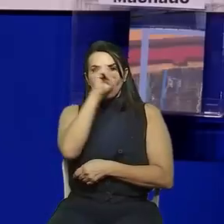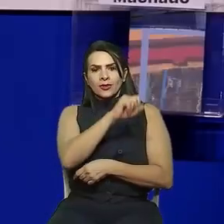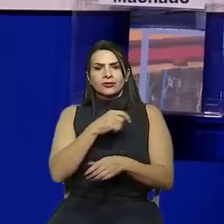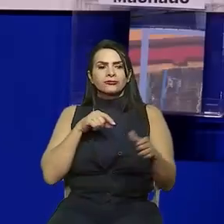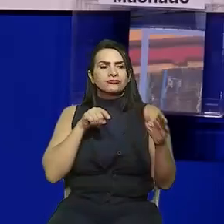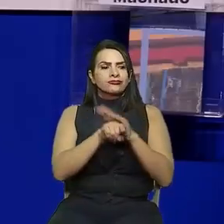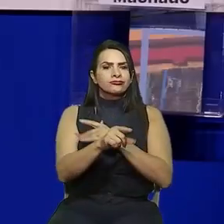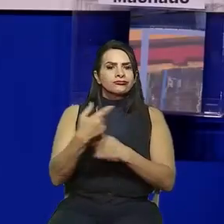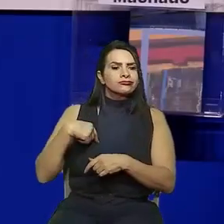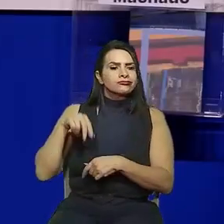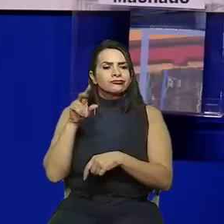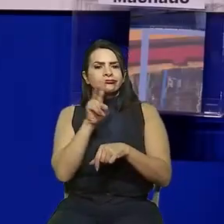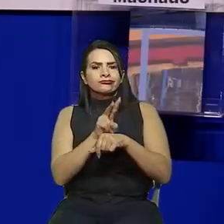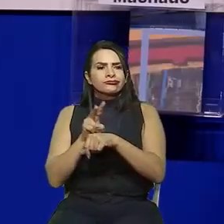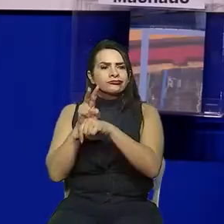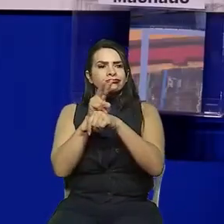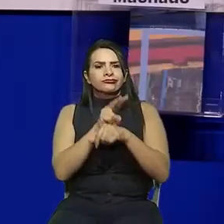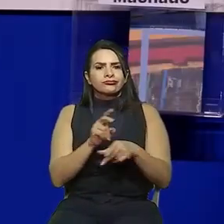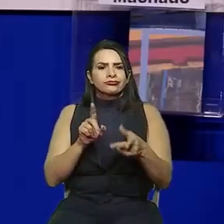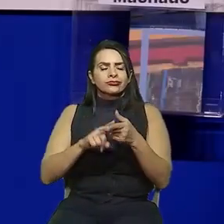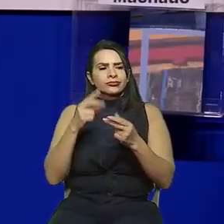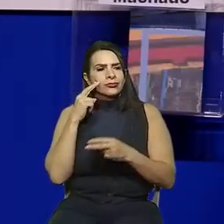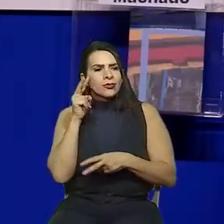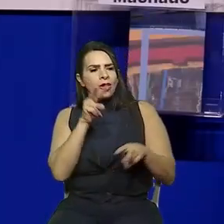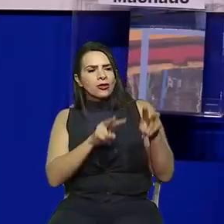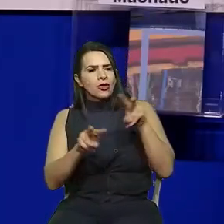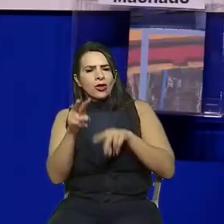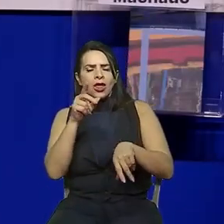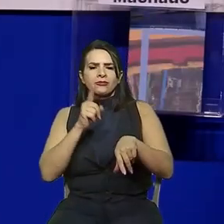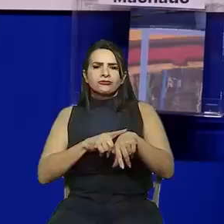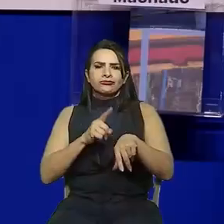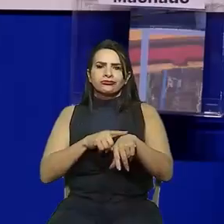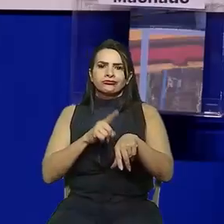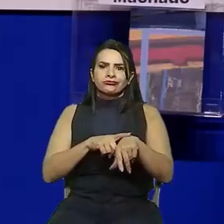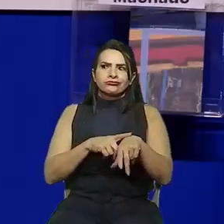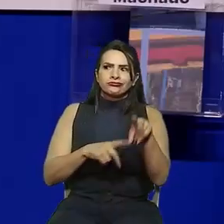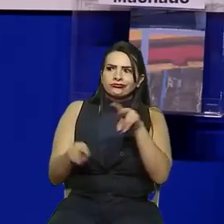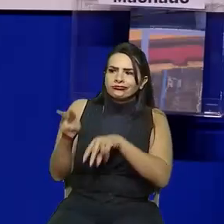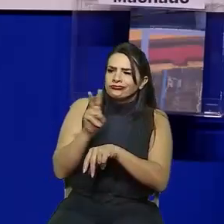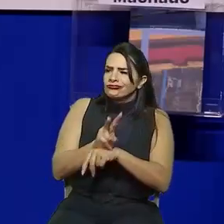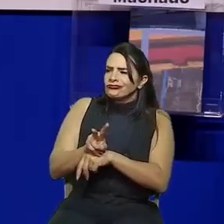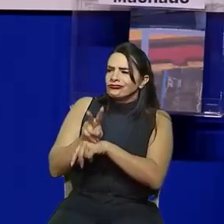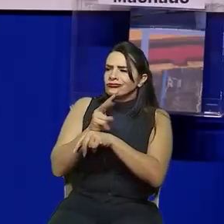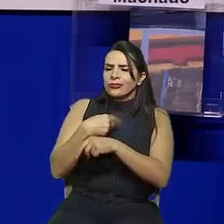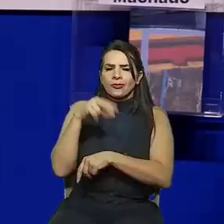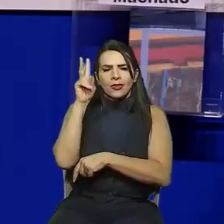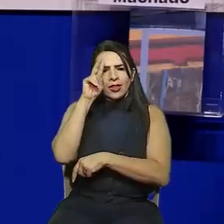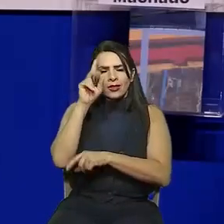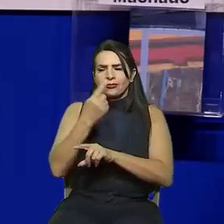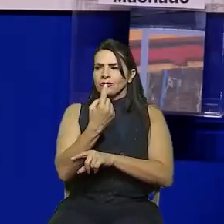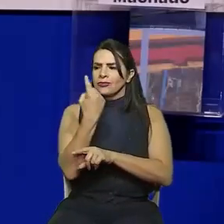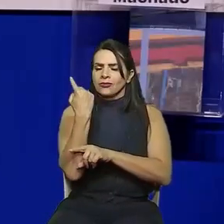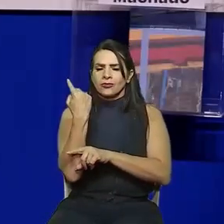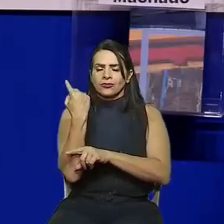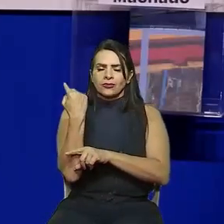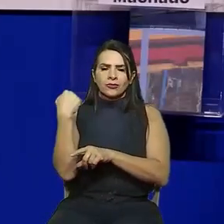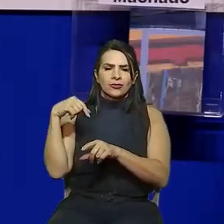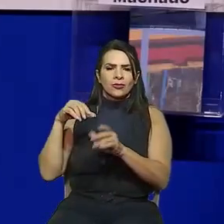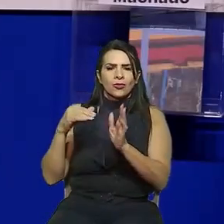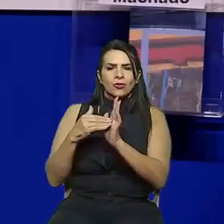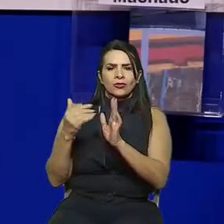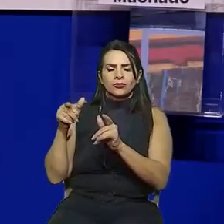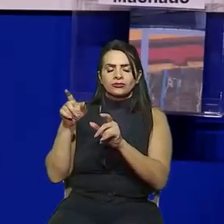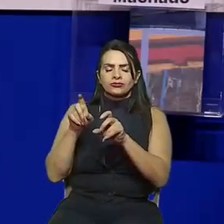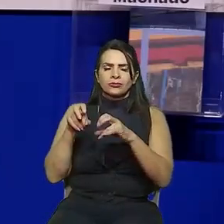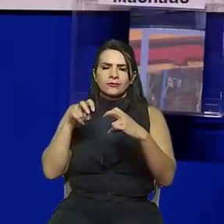eu aprendi a observar, eu aprendi a olhar o tempo inteiro. E eu me lembro outra vez que eu entrei na redação da Última Hora, estava